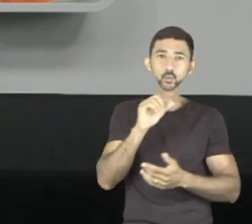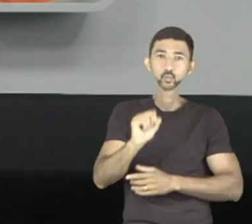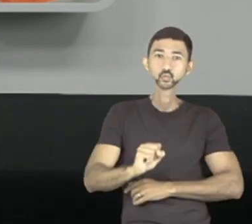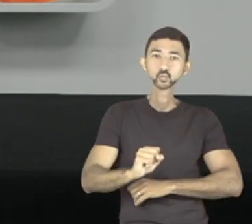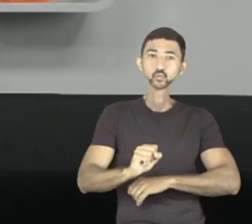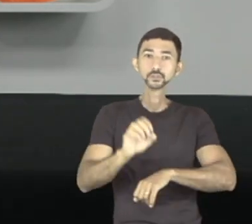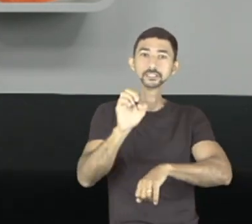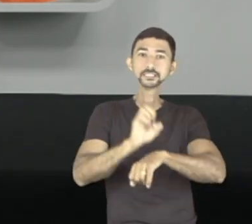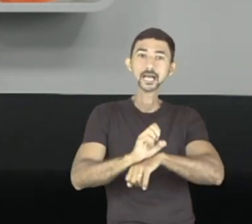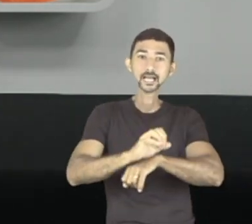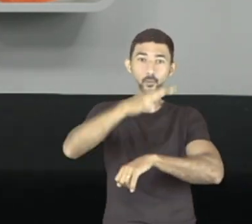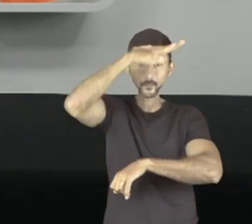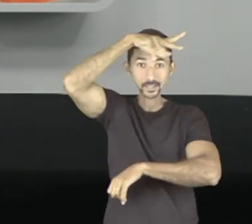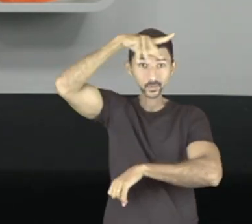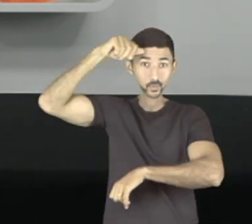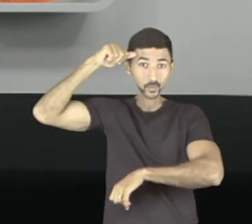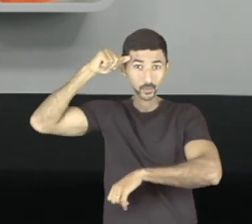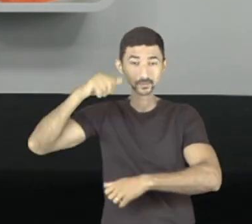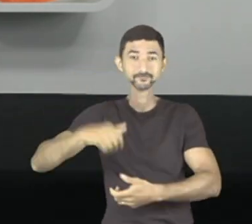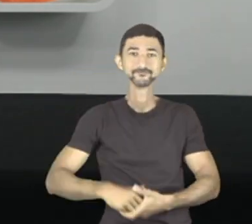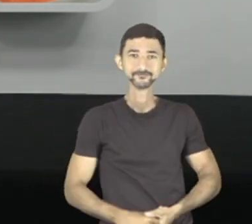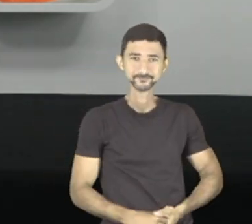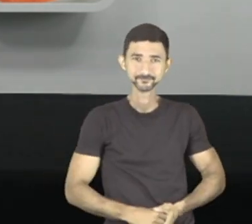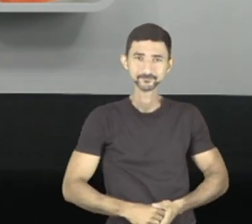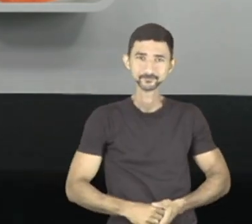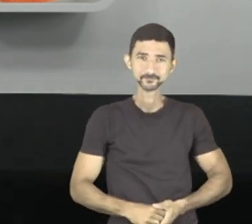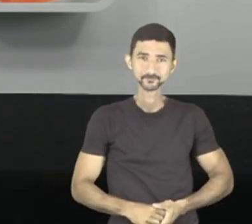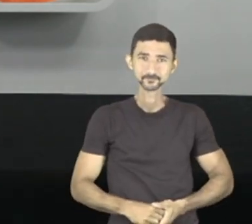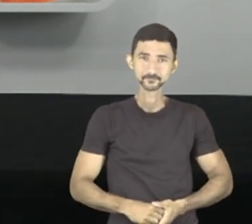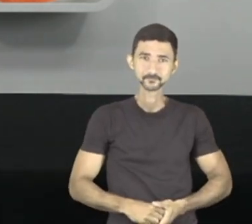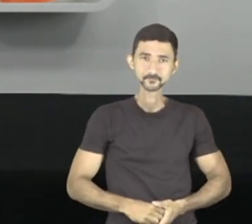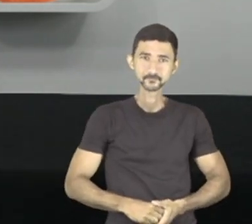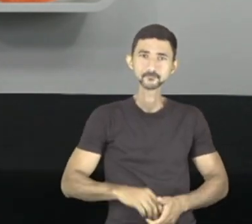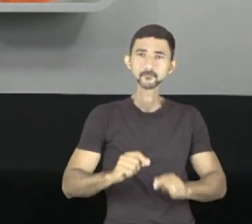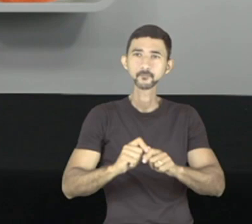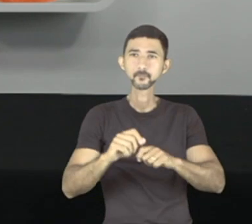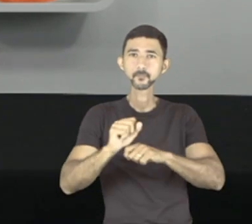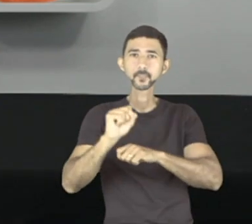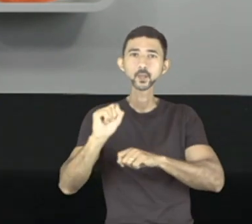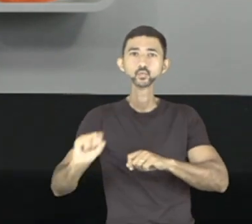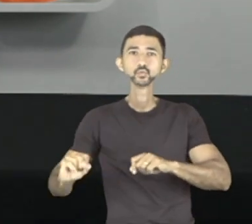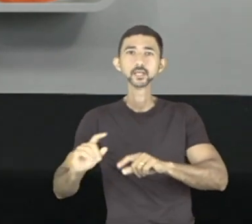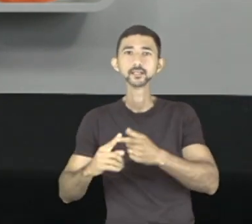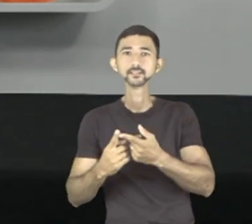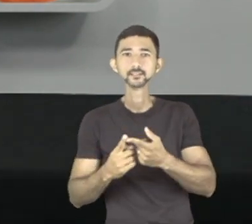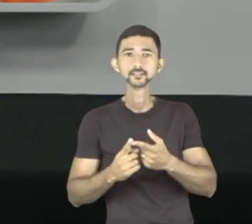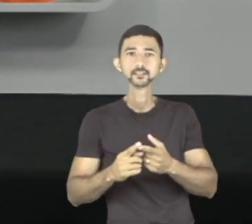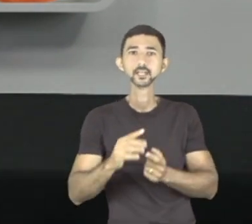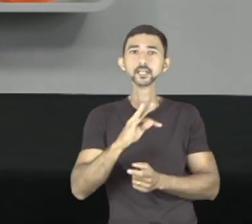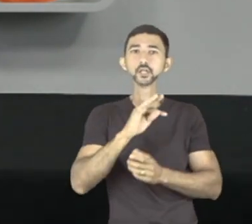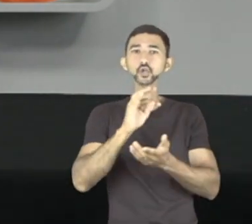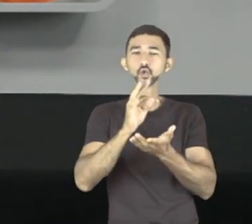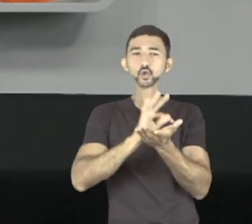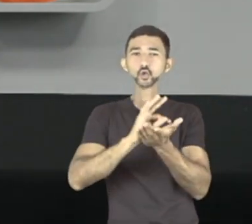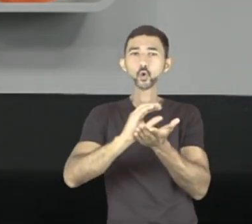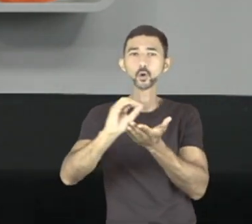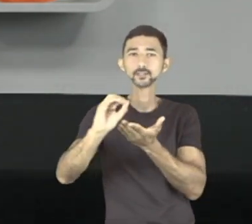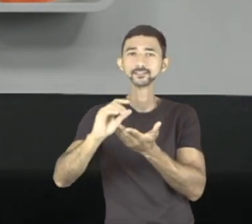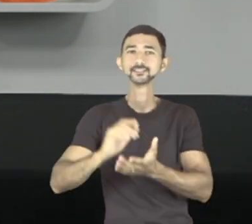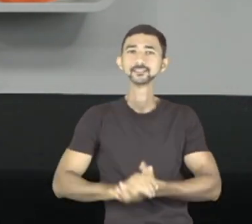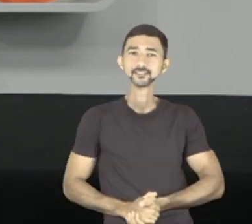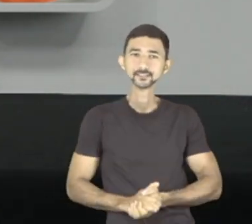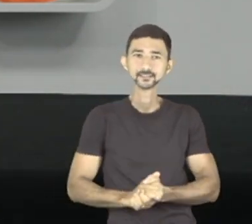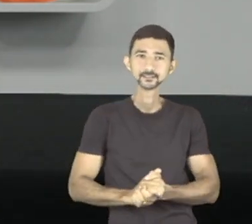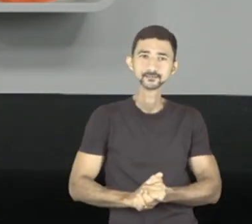do Mato Grosso. Ao sudeste, divisa com o estado do Tocantins. E